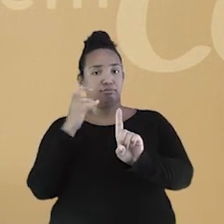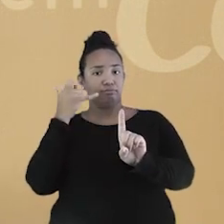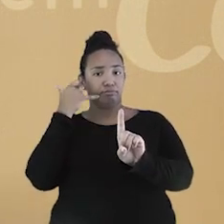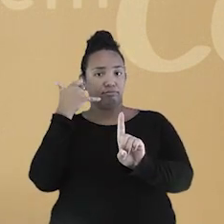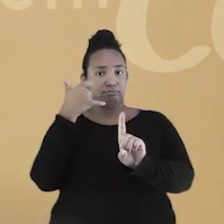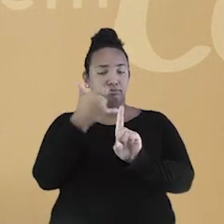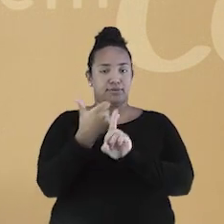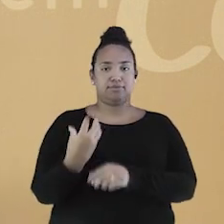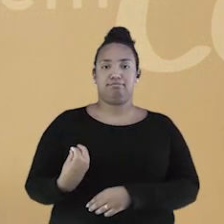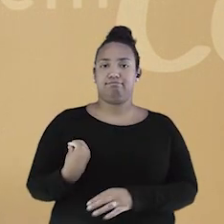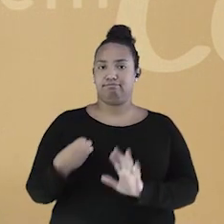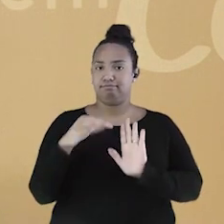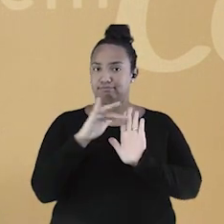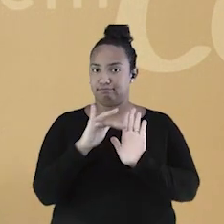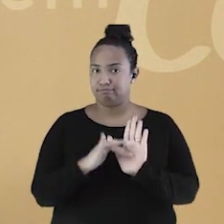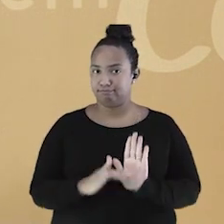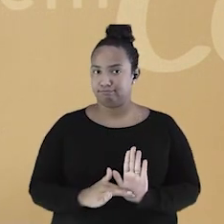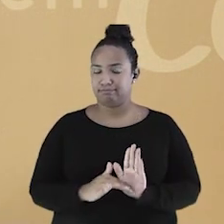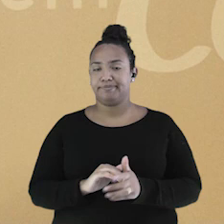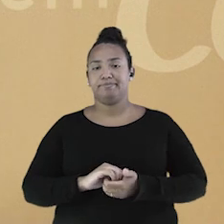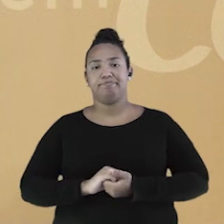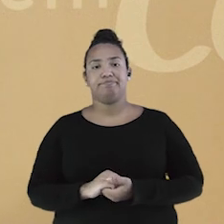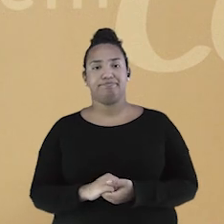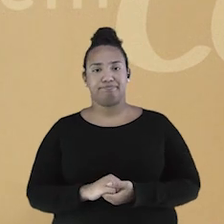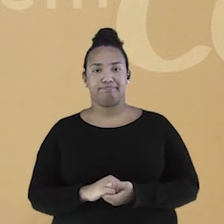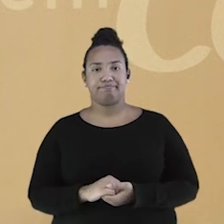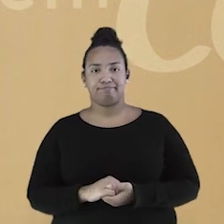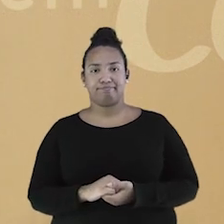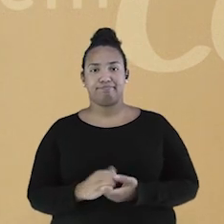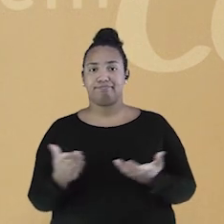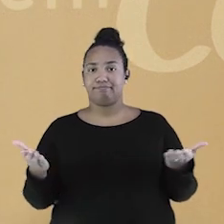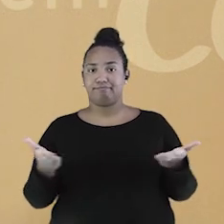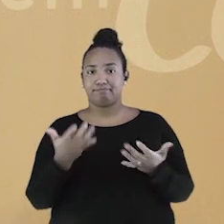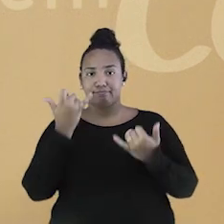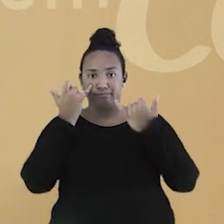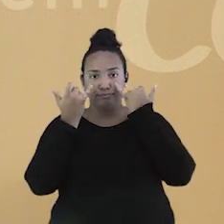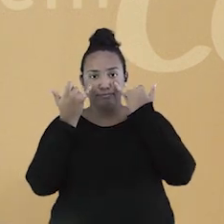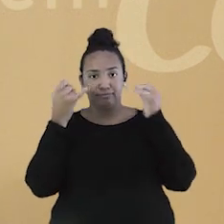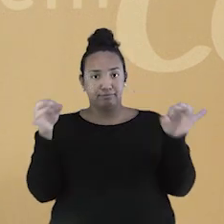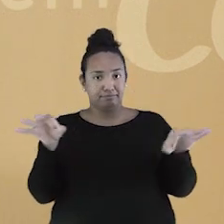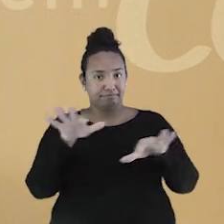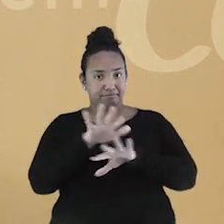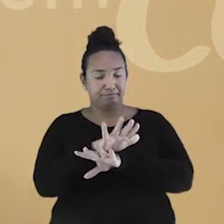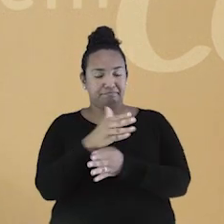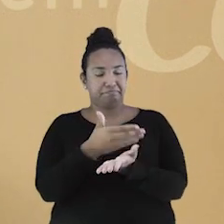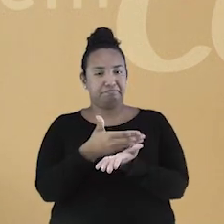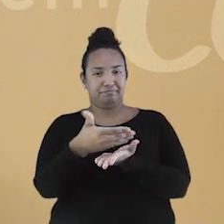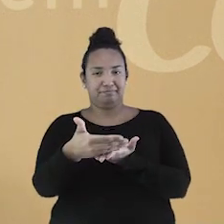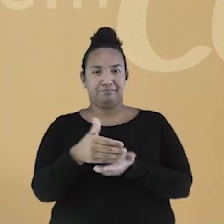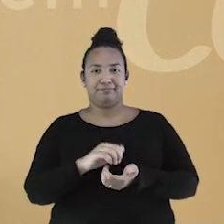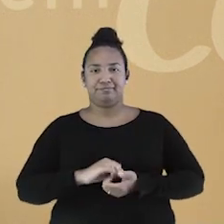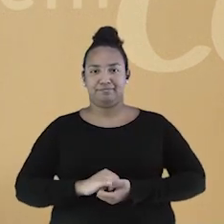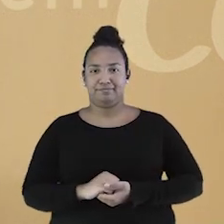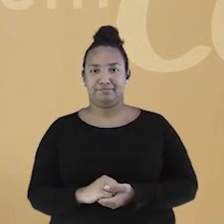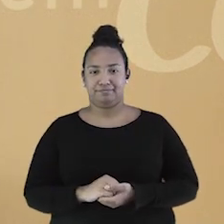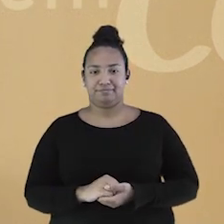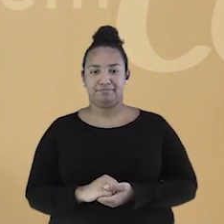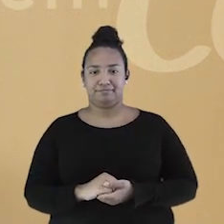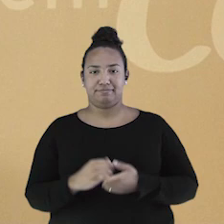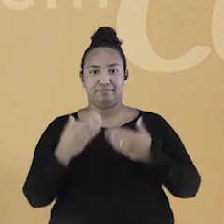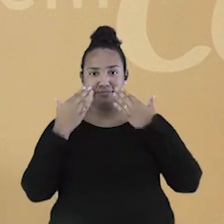marcar a sua presença. Agora que já passei as informações, vamos começar?